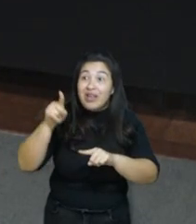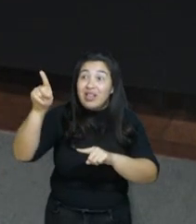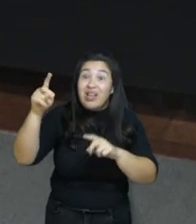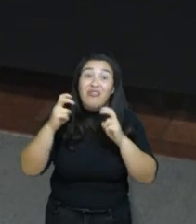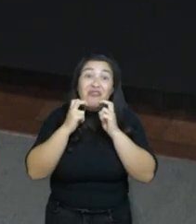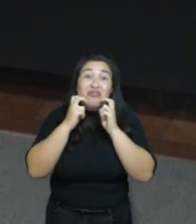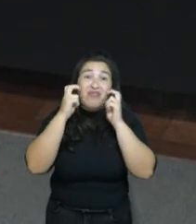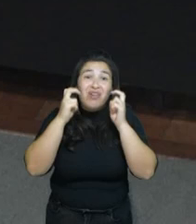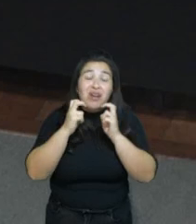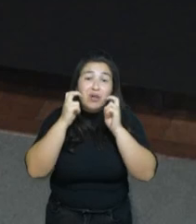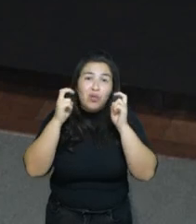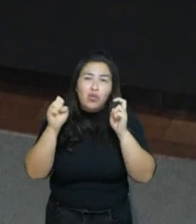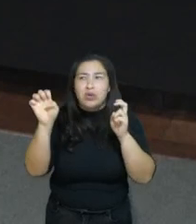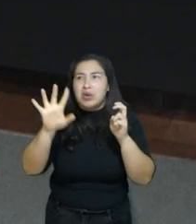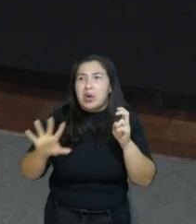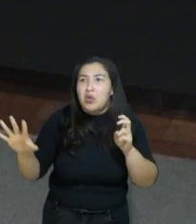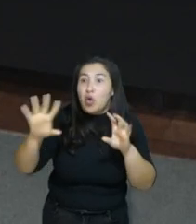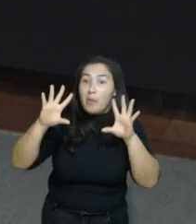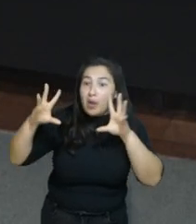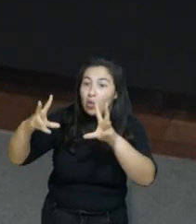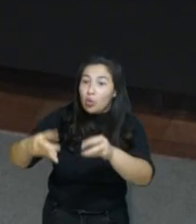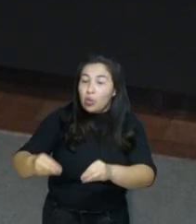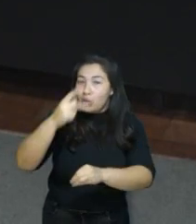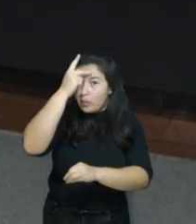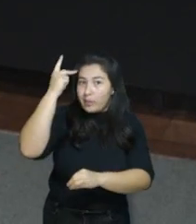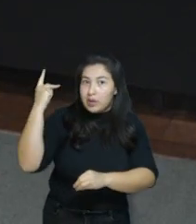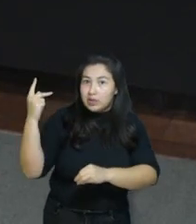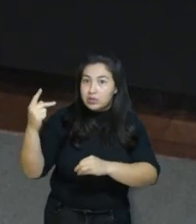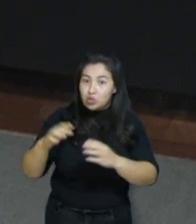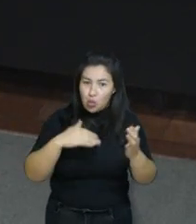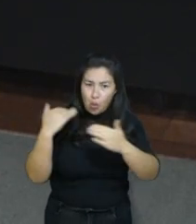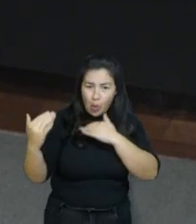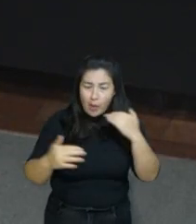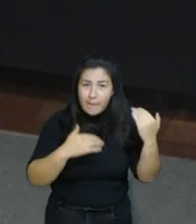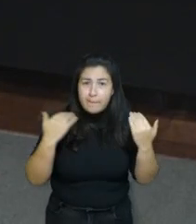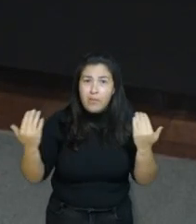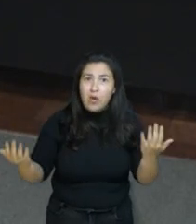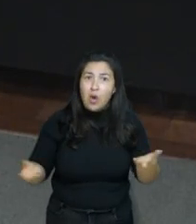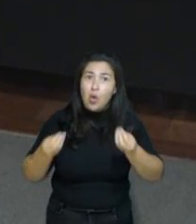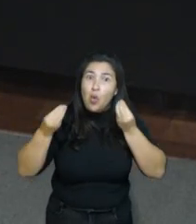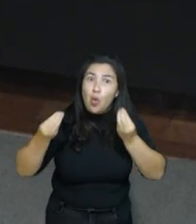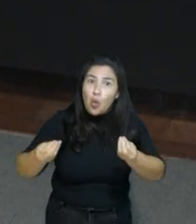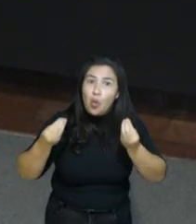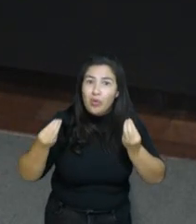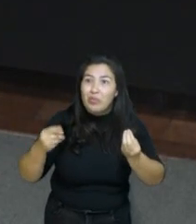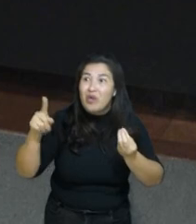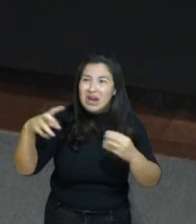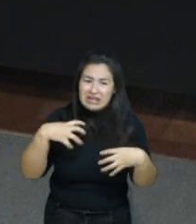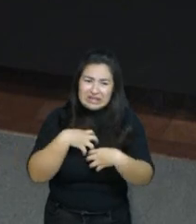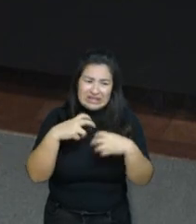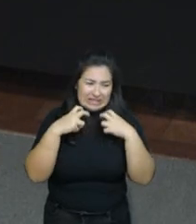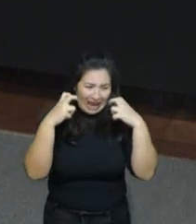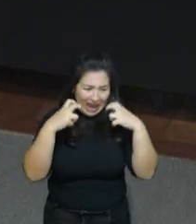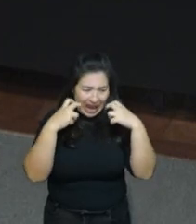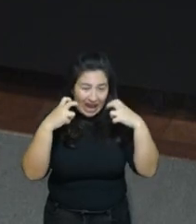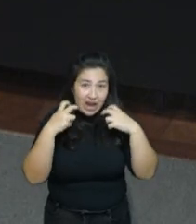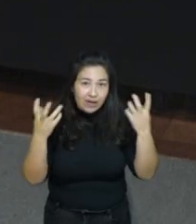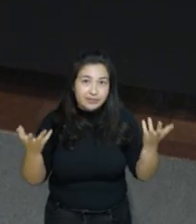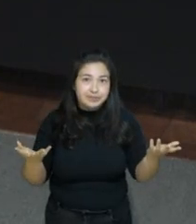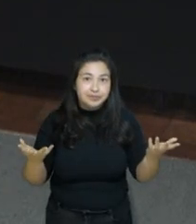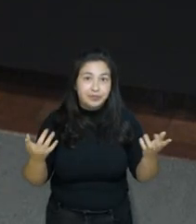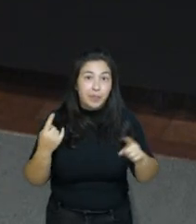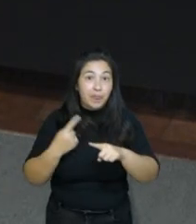foi uma vergonha que a Europa, todos aqueles países desenvolvidos, 30 mil pessoas morreram. Porque quando eles